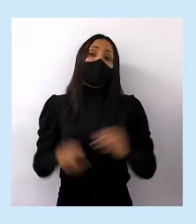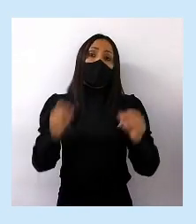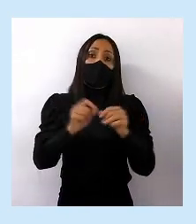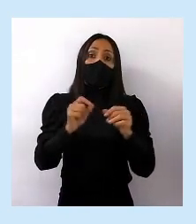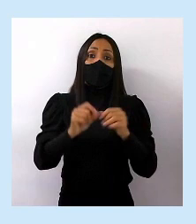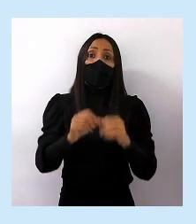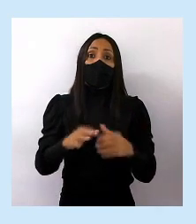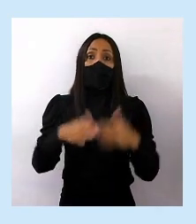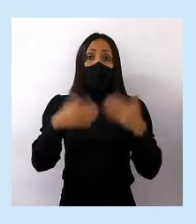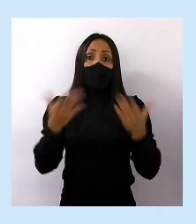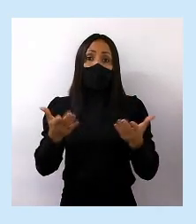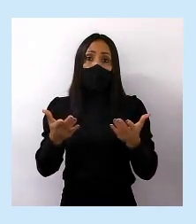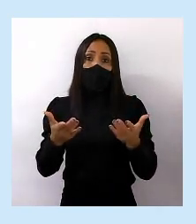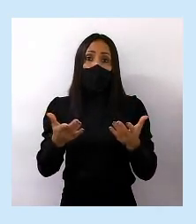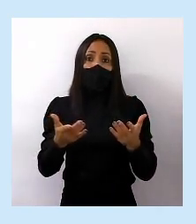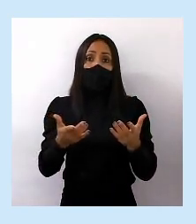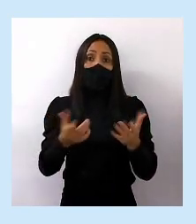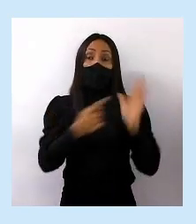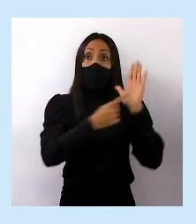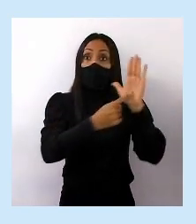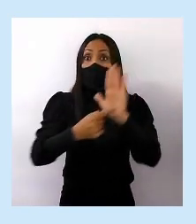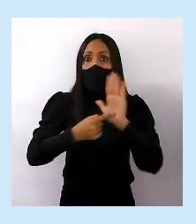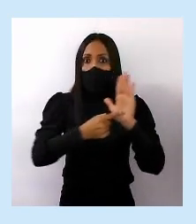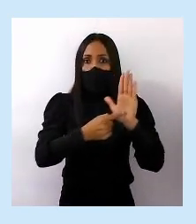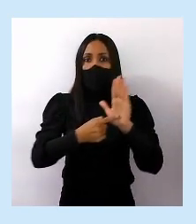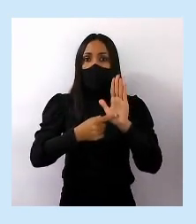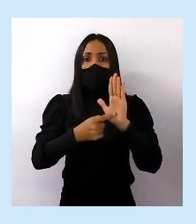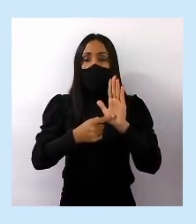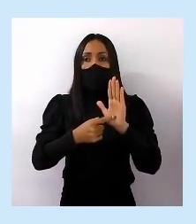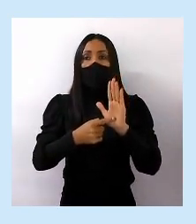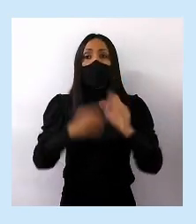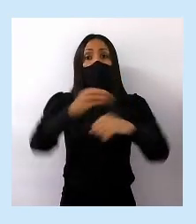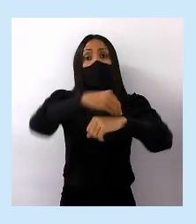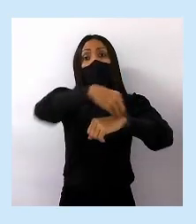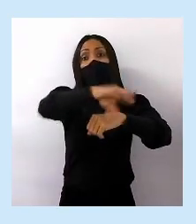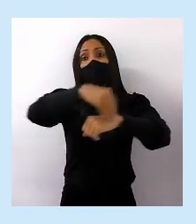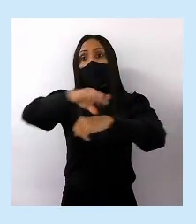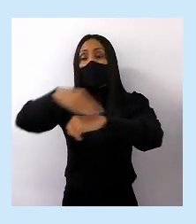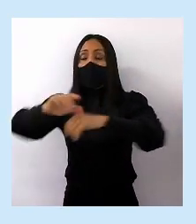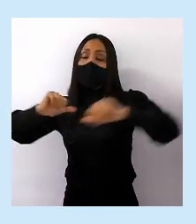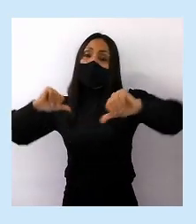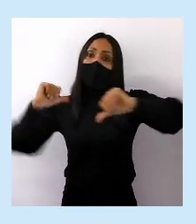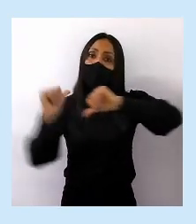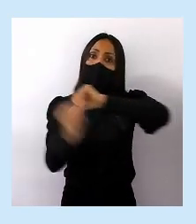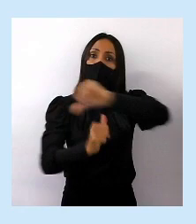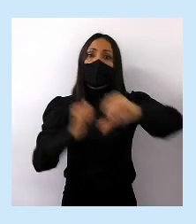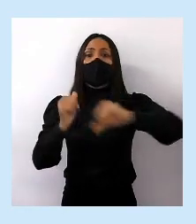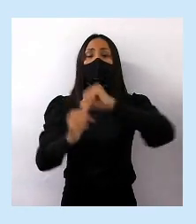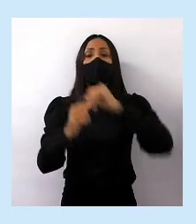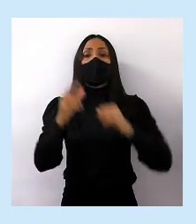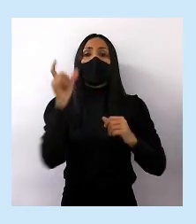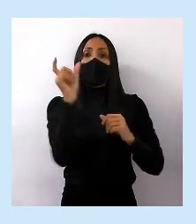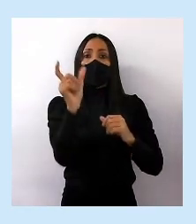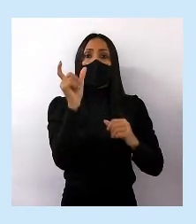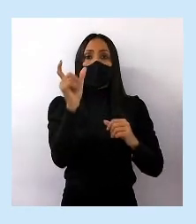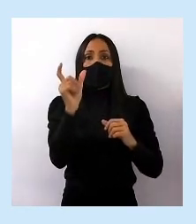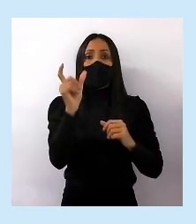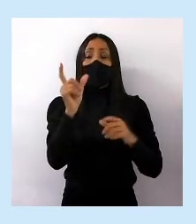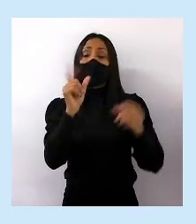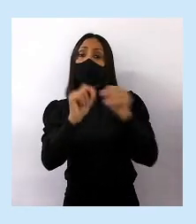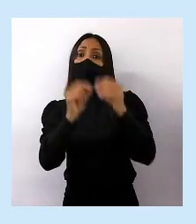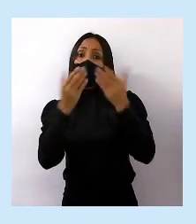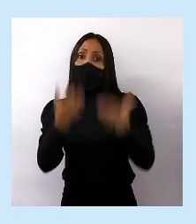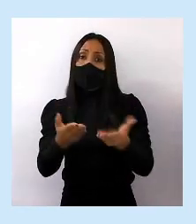ser encenado, para ser levado a transformar a palavra em ação.